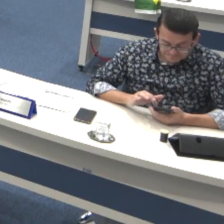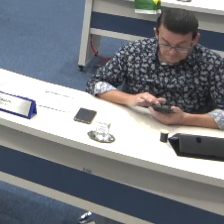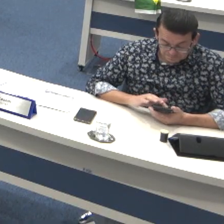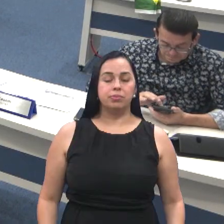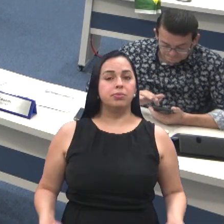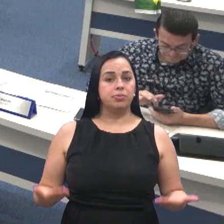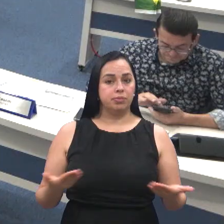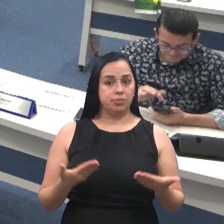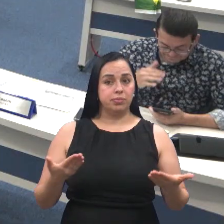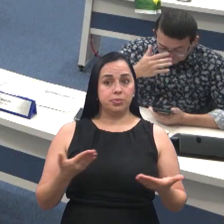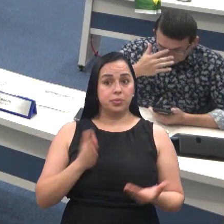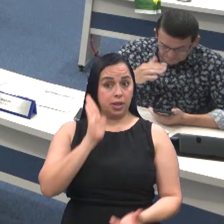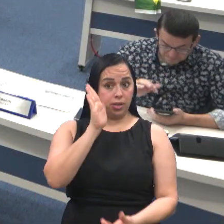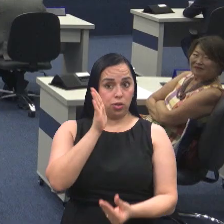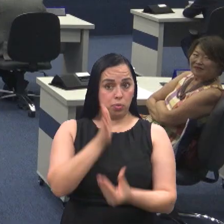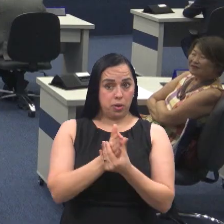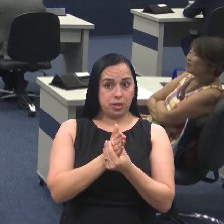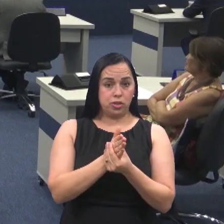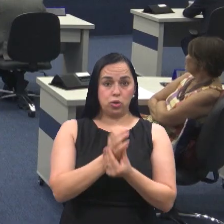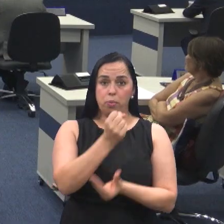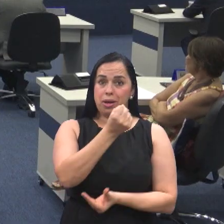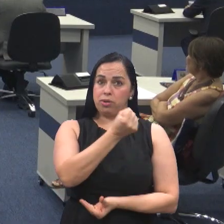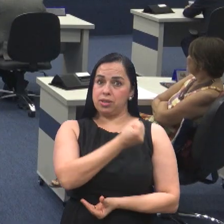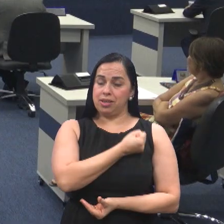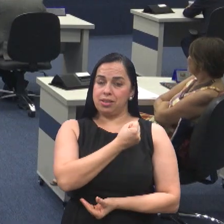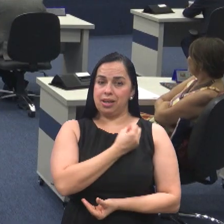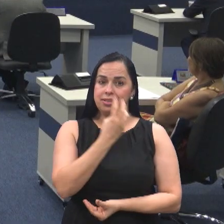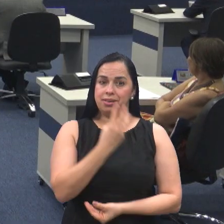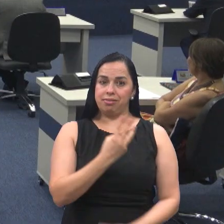Em discussão, o processo de número